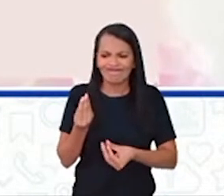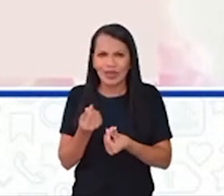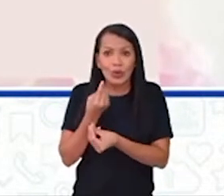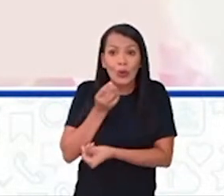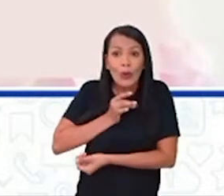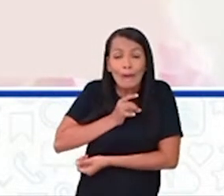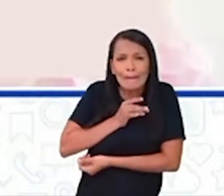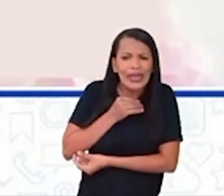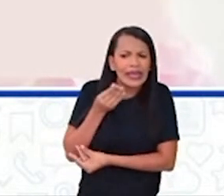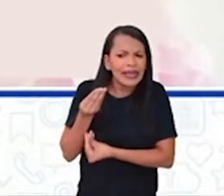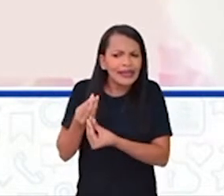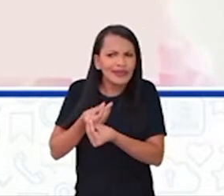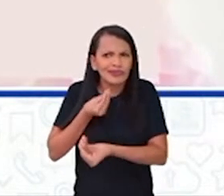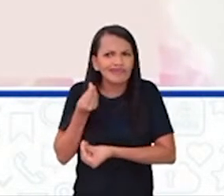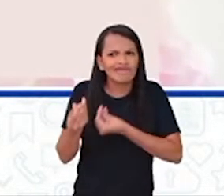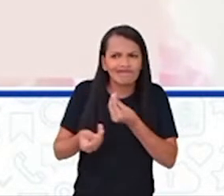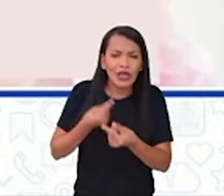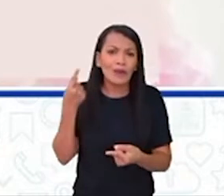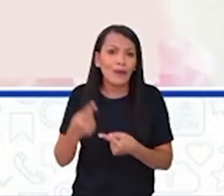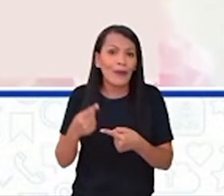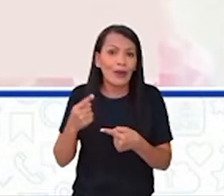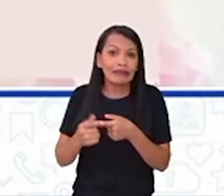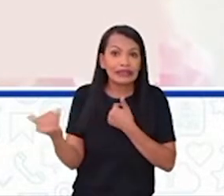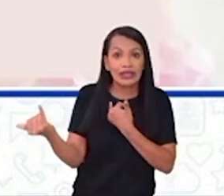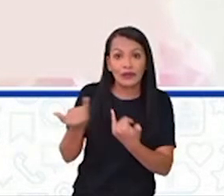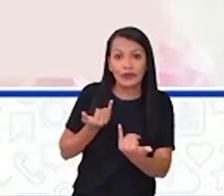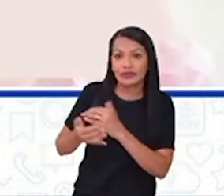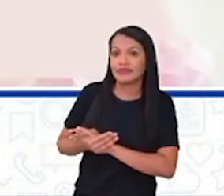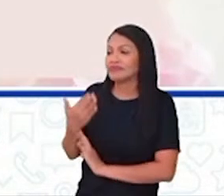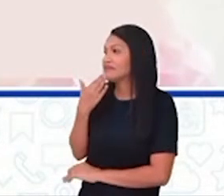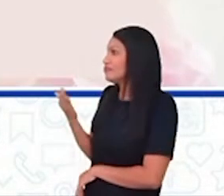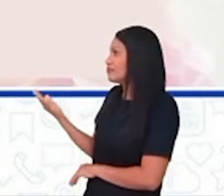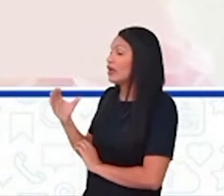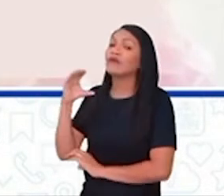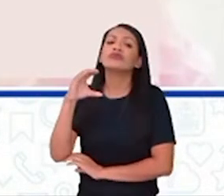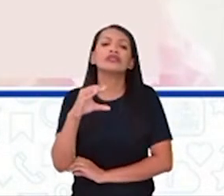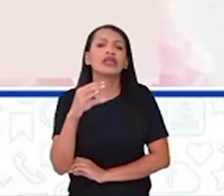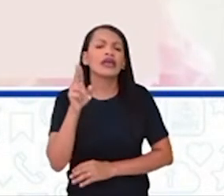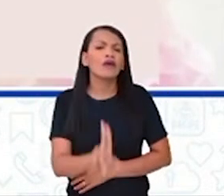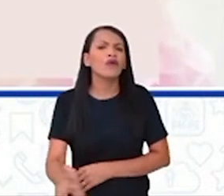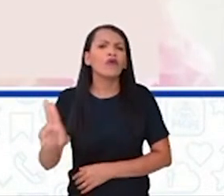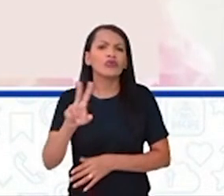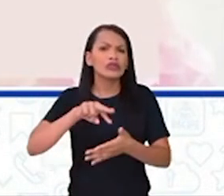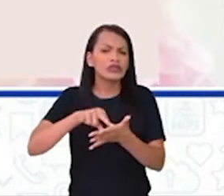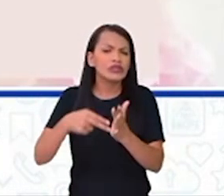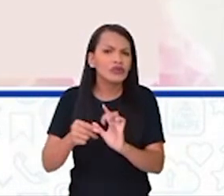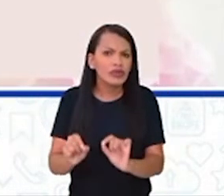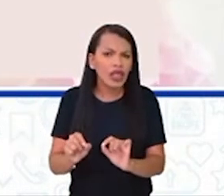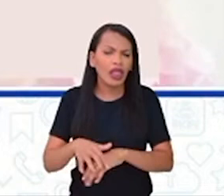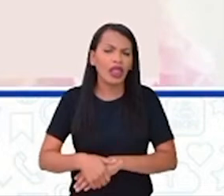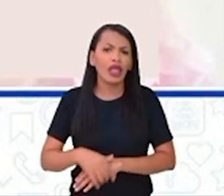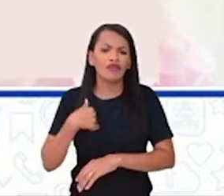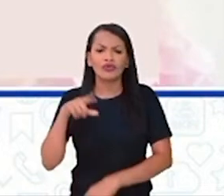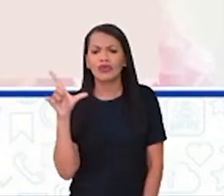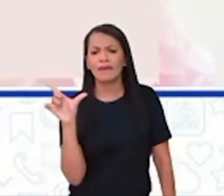notícias. Os convidados só deram no pé quando já era de madrugada. A gente aqui usa no sentido de foram embora,